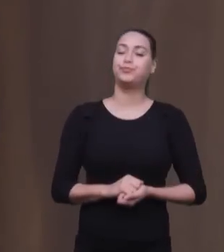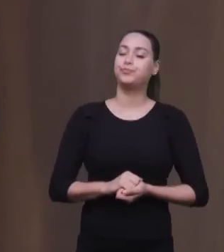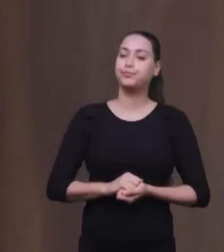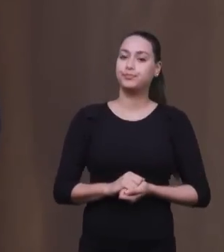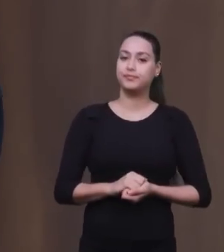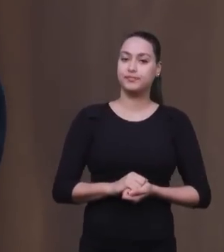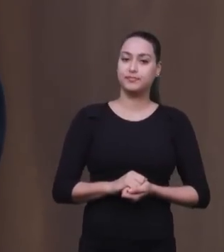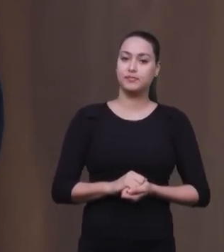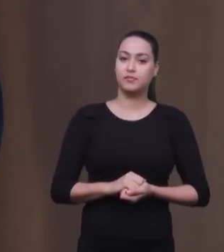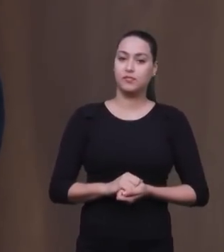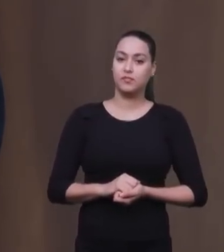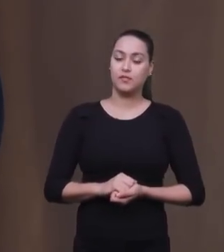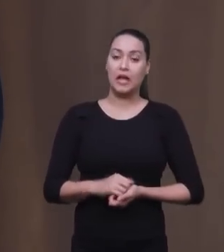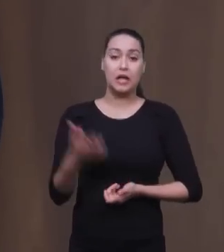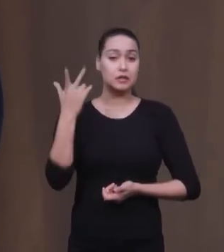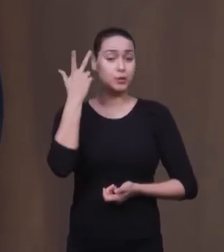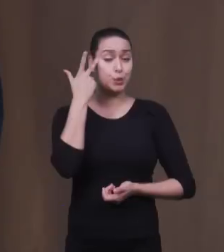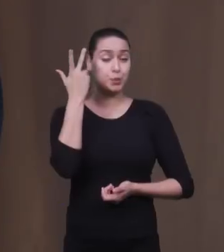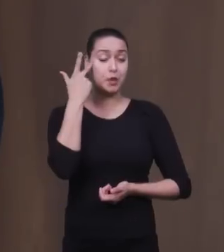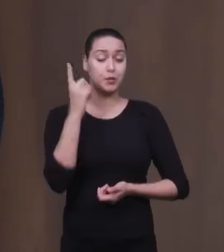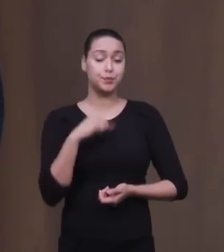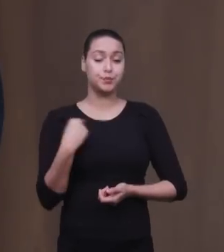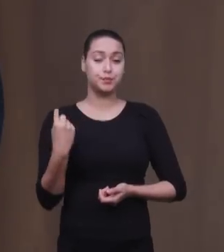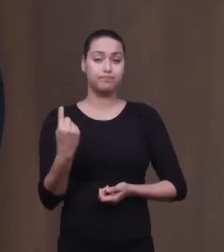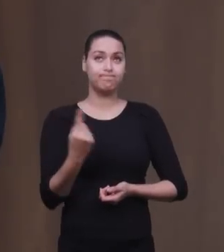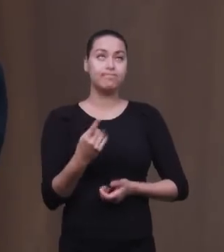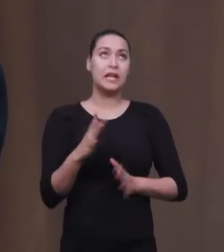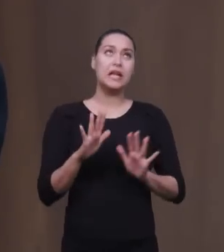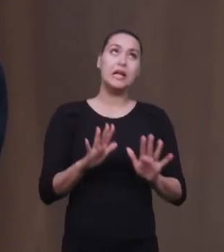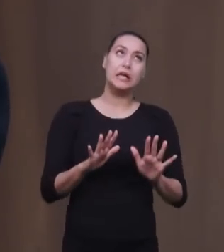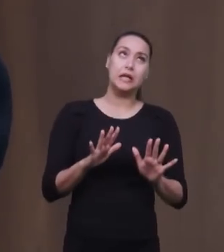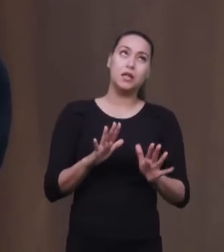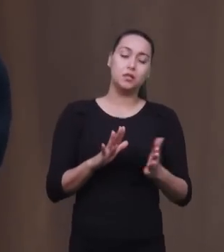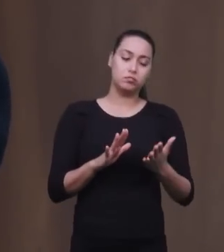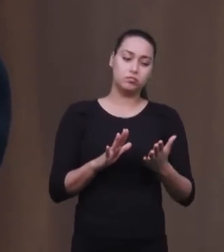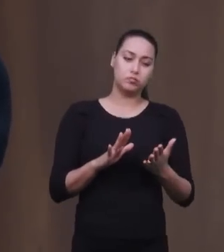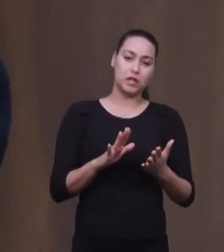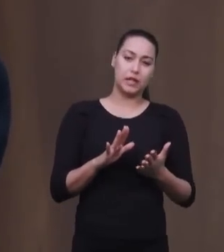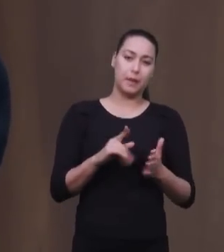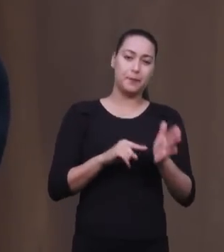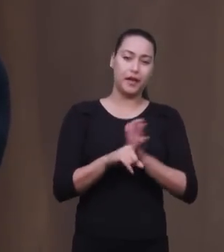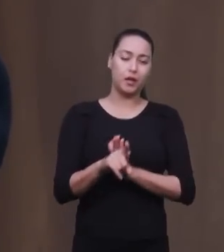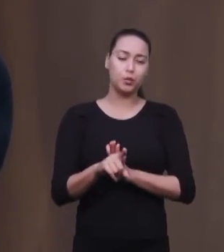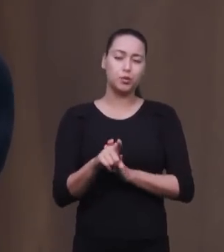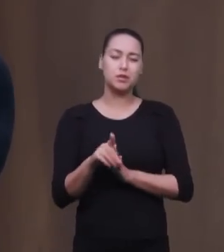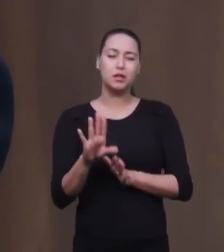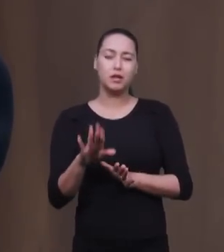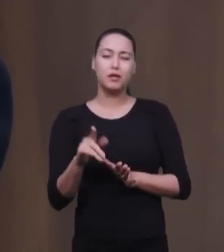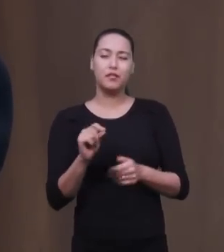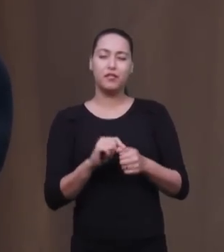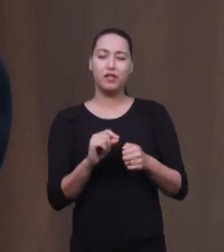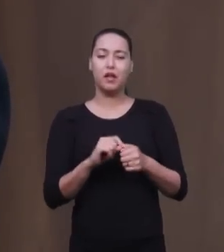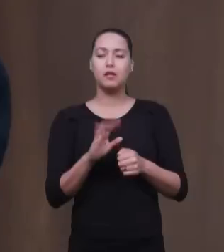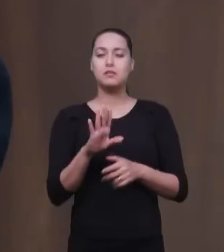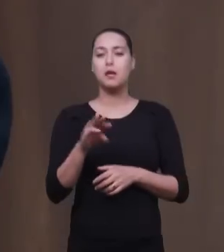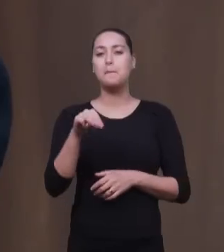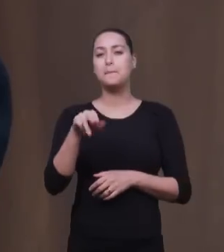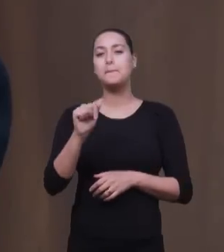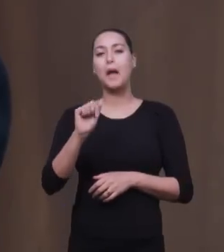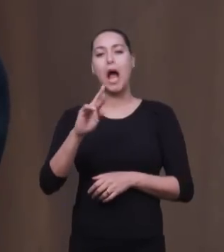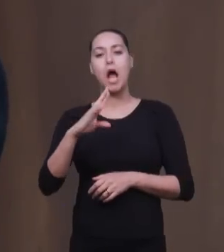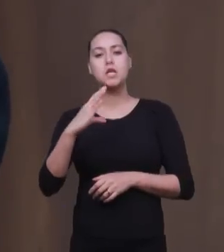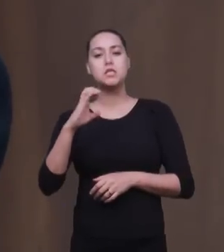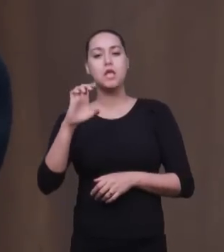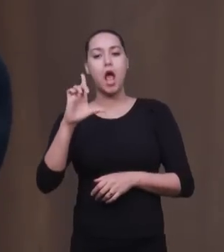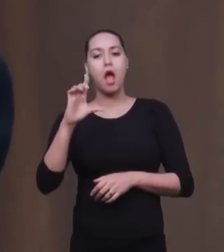aí naturalmente, vamos dizer assim, essa colocação, né, que o irmão fez, né, Marcelo, né? Que Marcelo